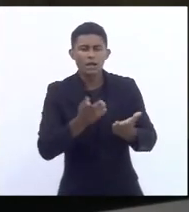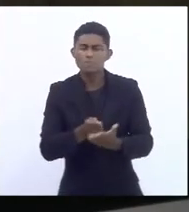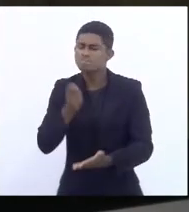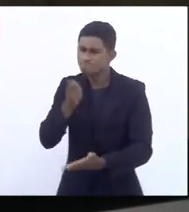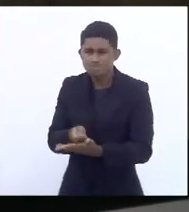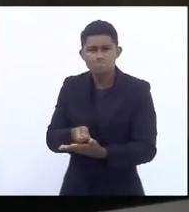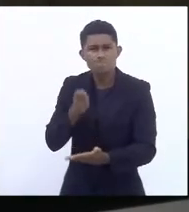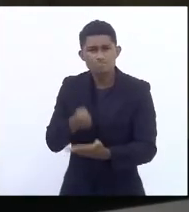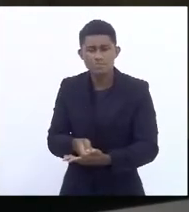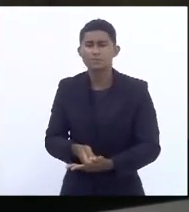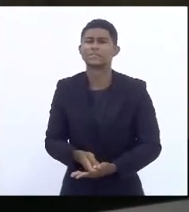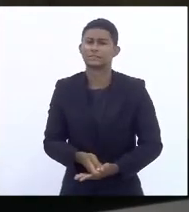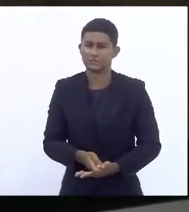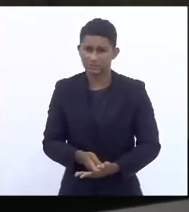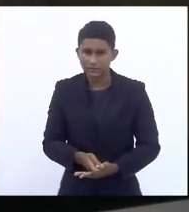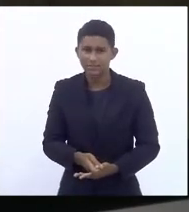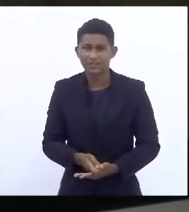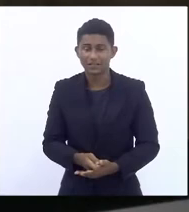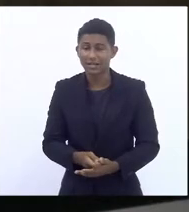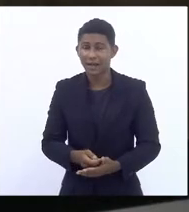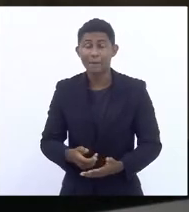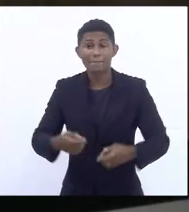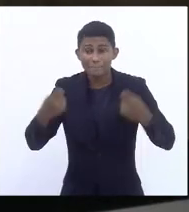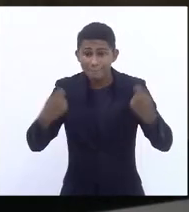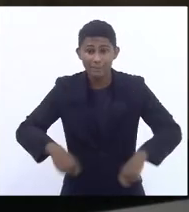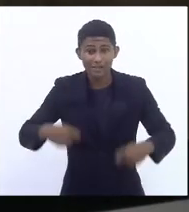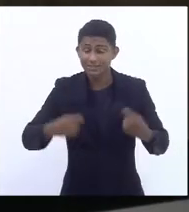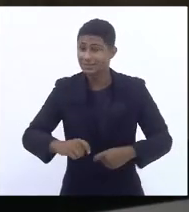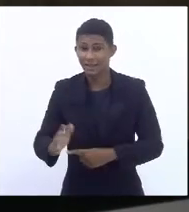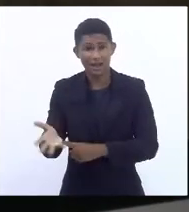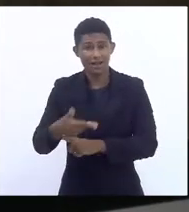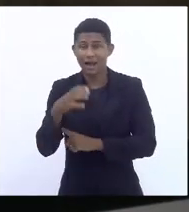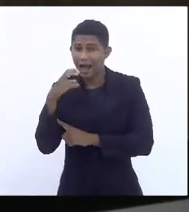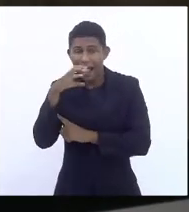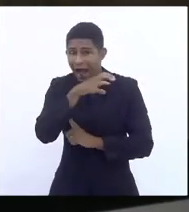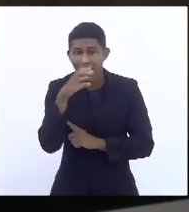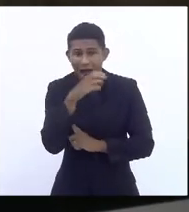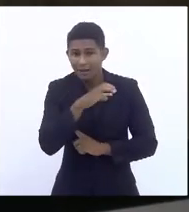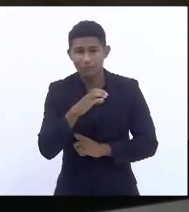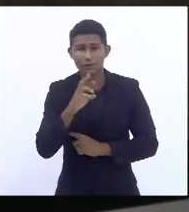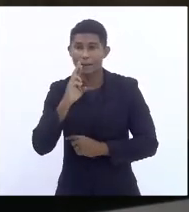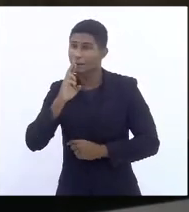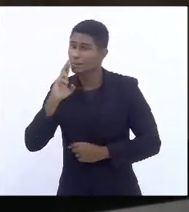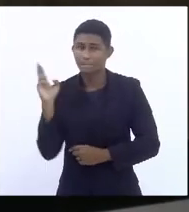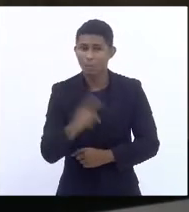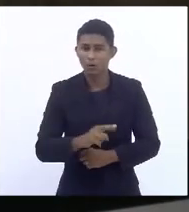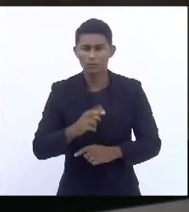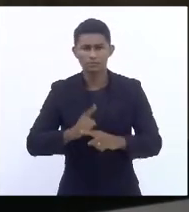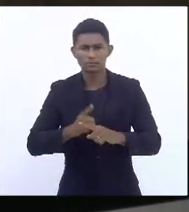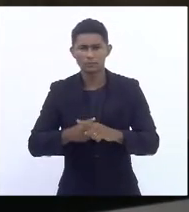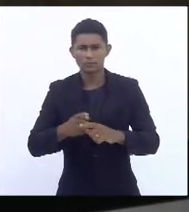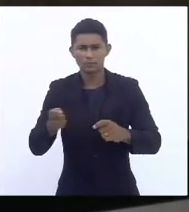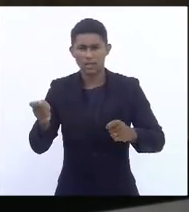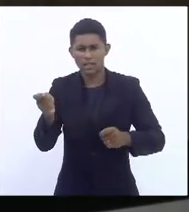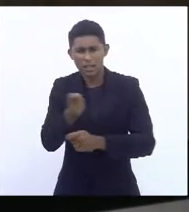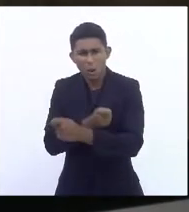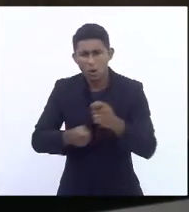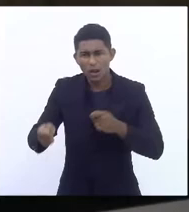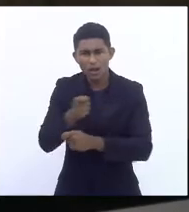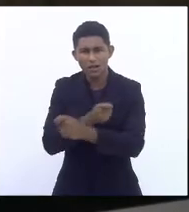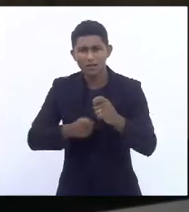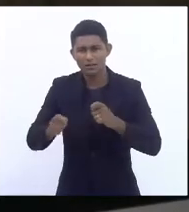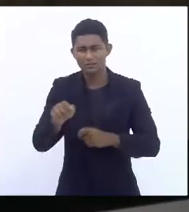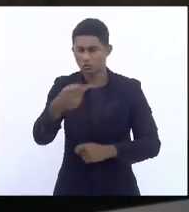a resposta imediata dessa negociação que foi tratada diretamente